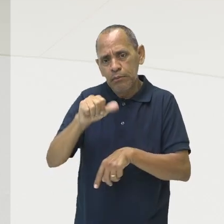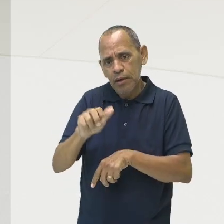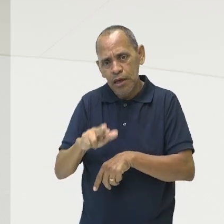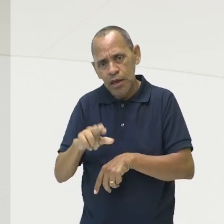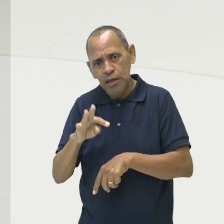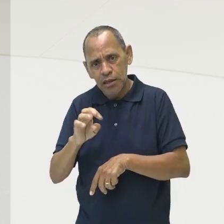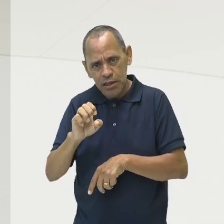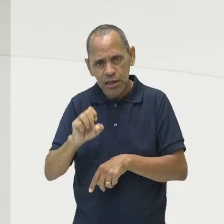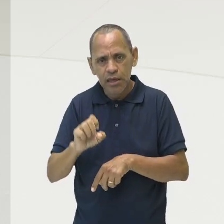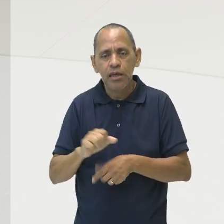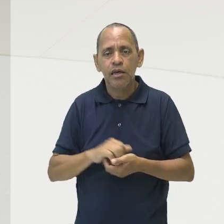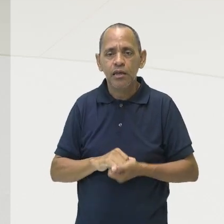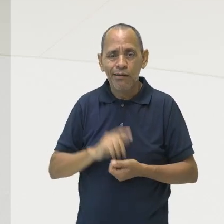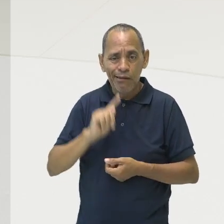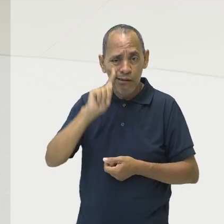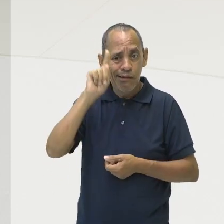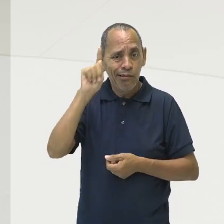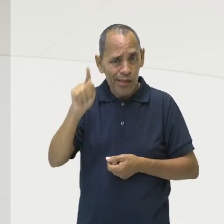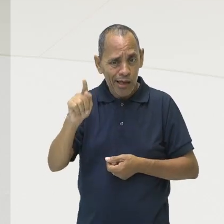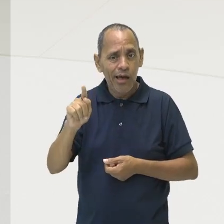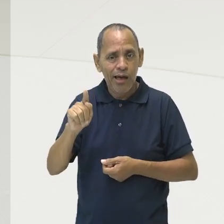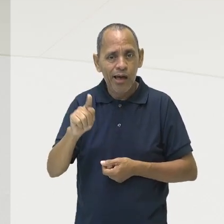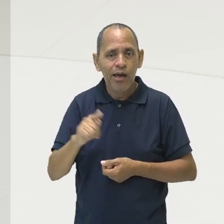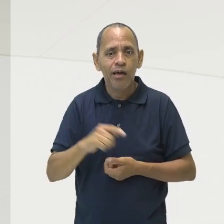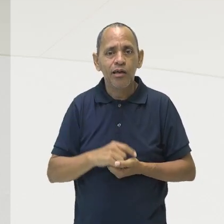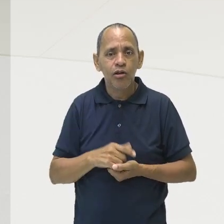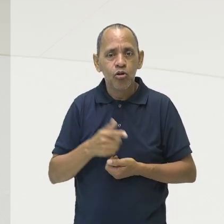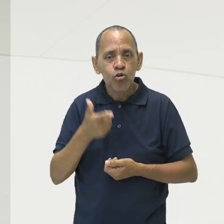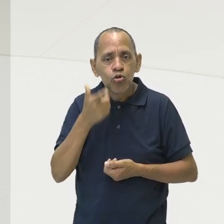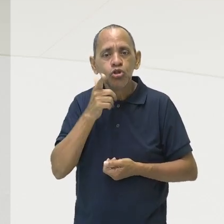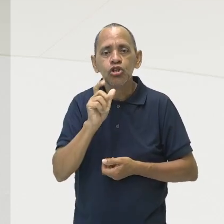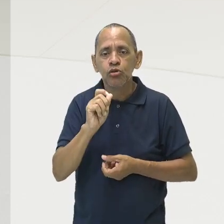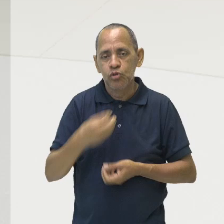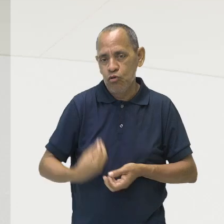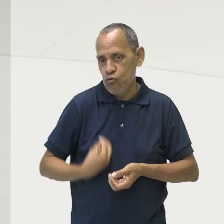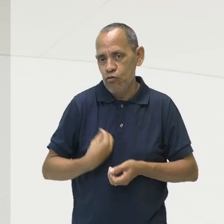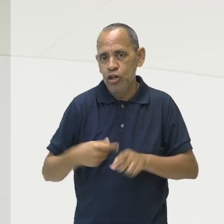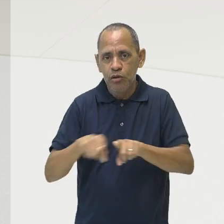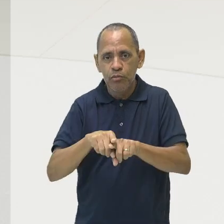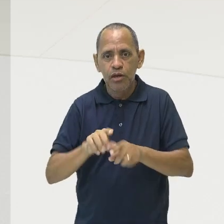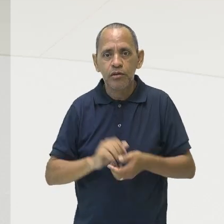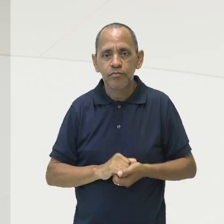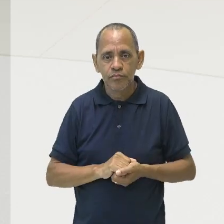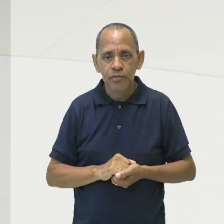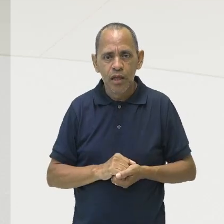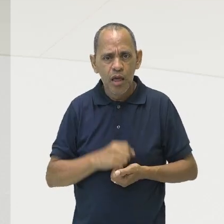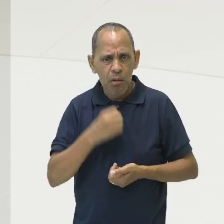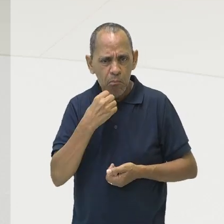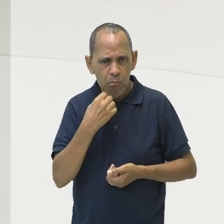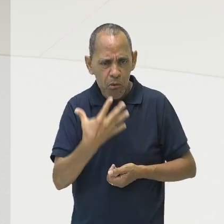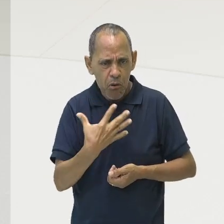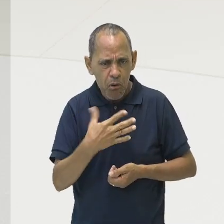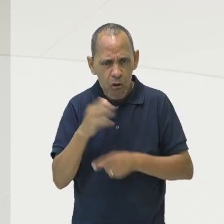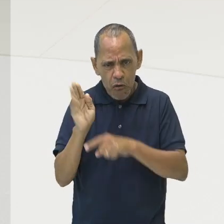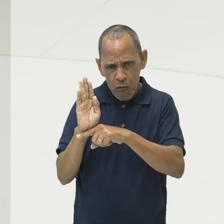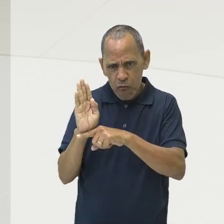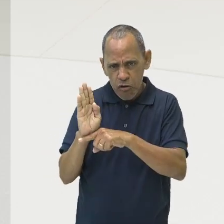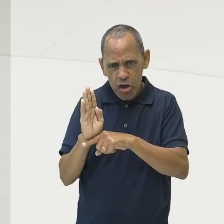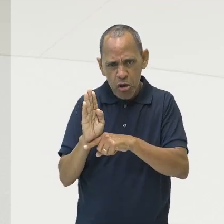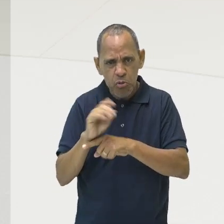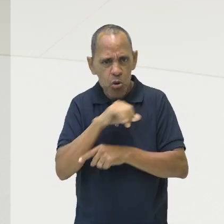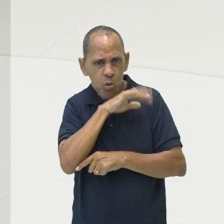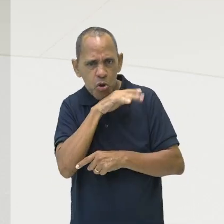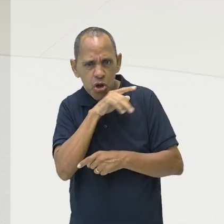Marte seria a nossa solução aí dentro desse filme? Então, vamos lá. Será que esse filme é bom, não é? A gente leu a